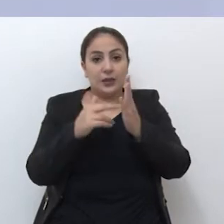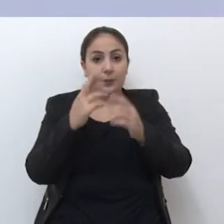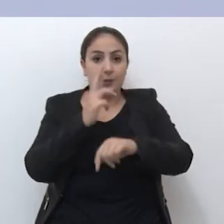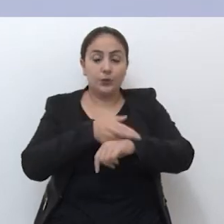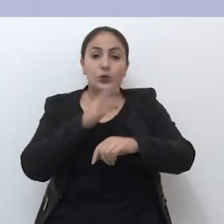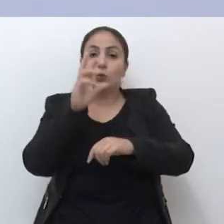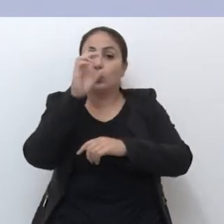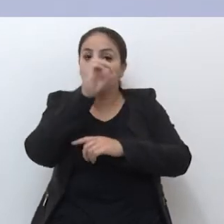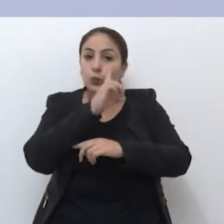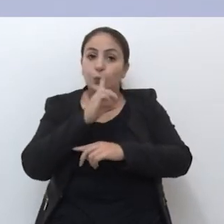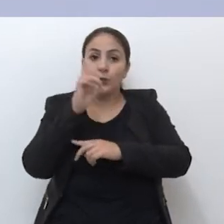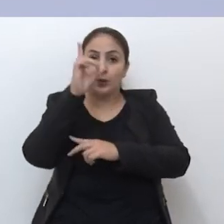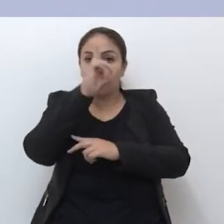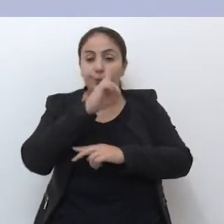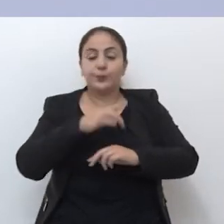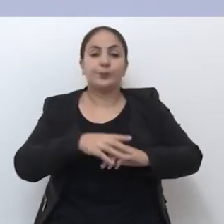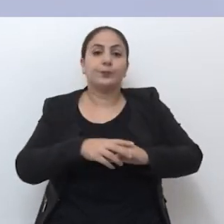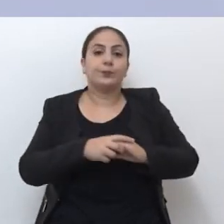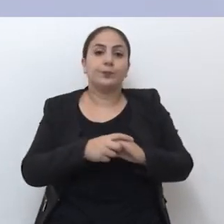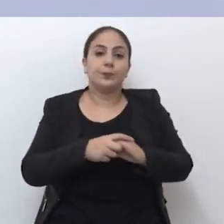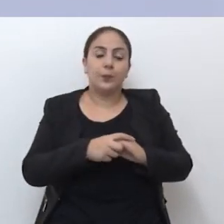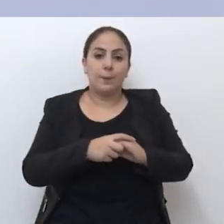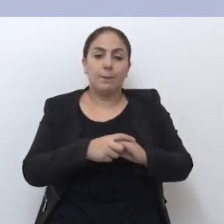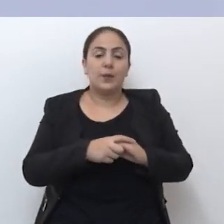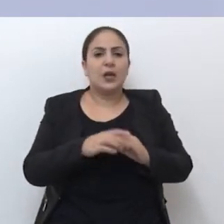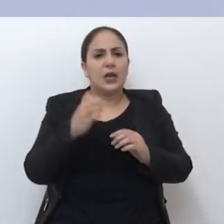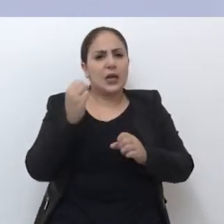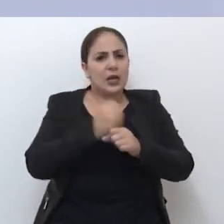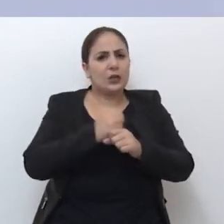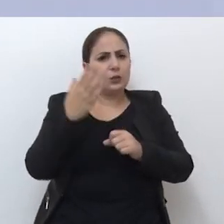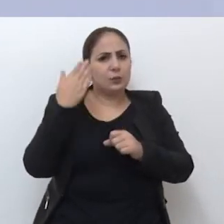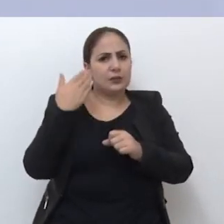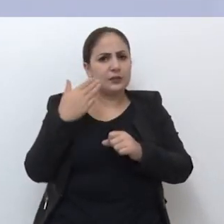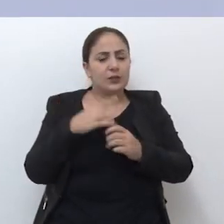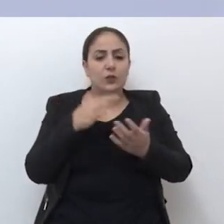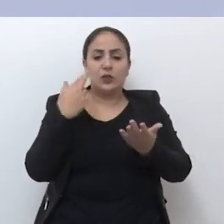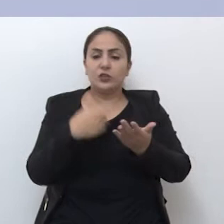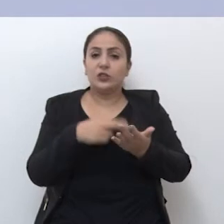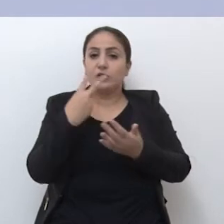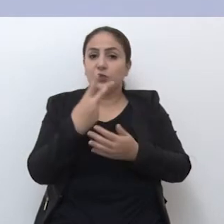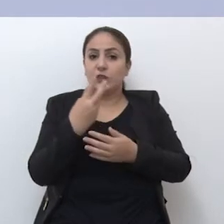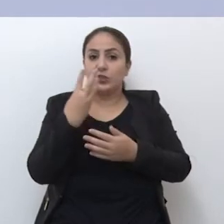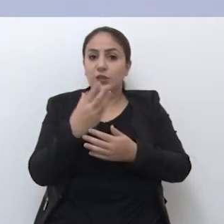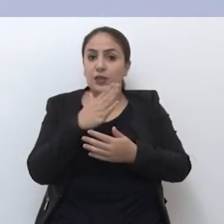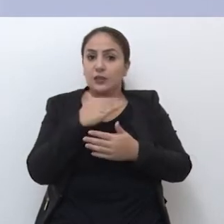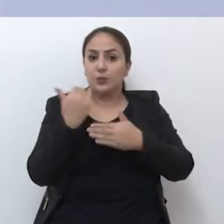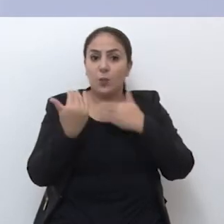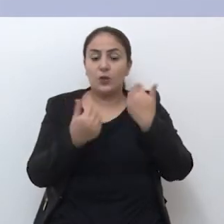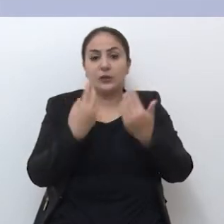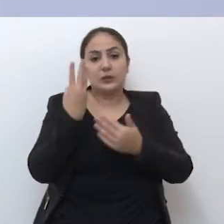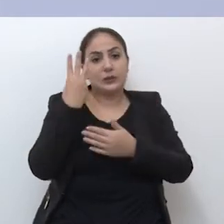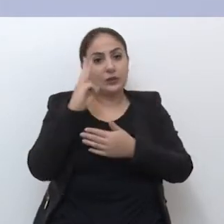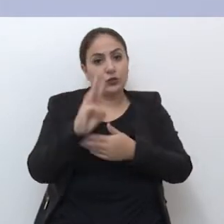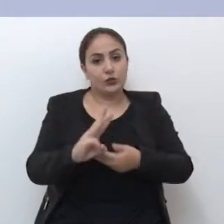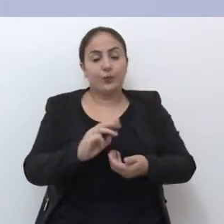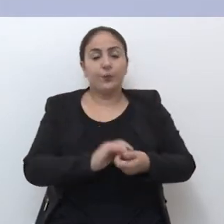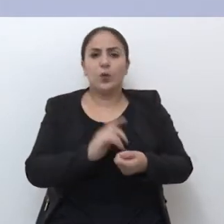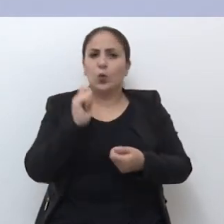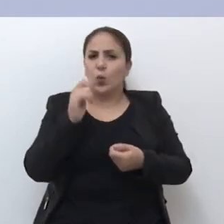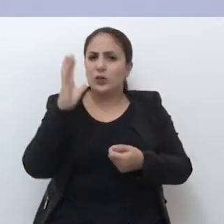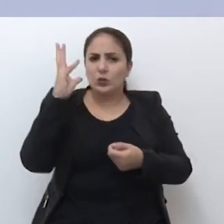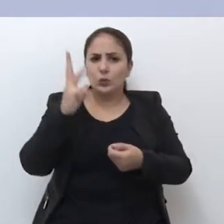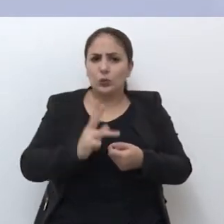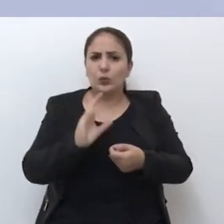estende até à meia-noite de domingo. No ano passado, foram registradas 23 mortes nos 3 dias.